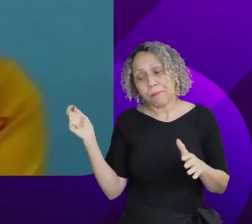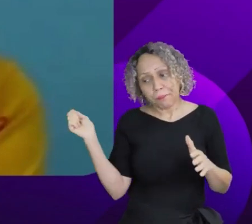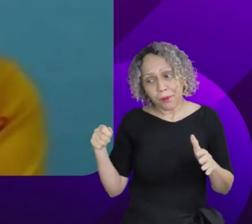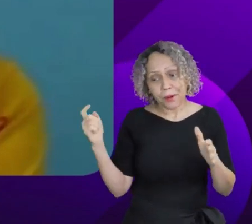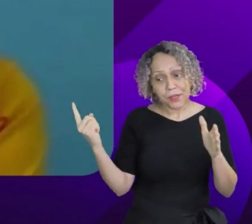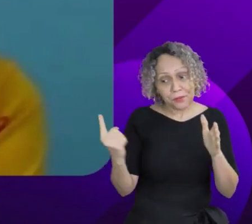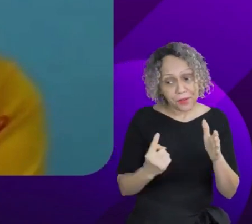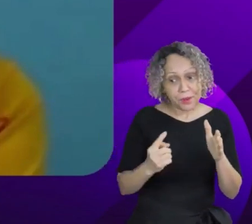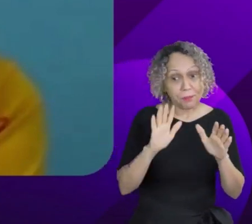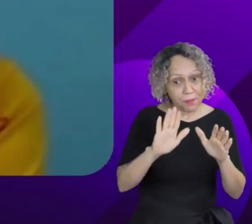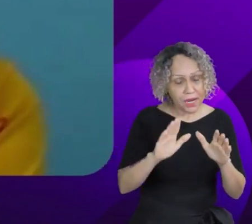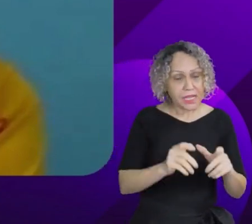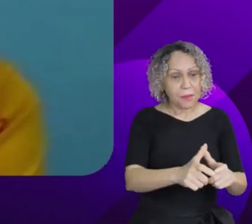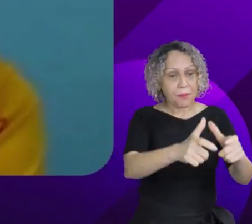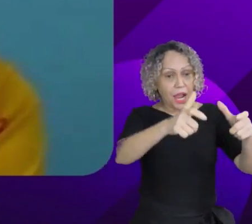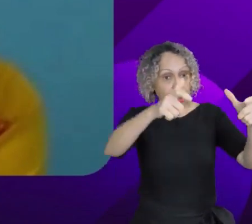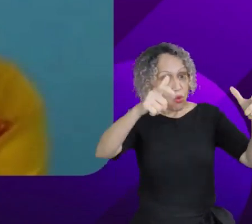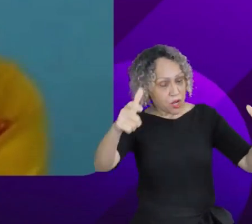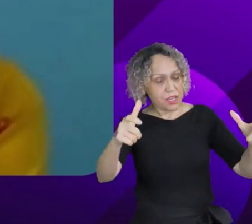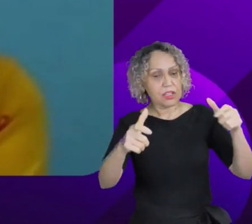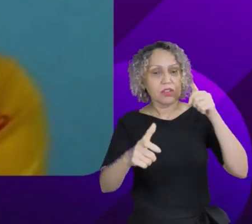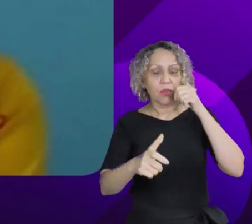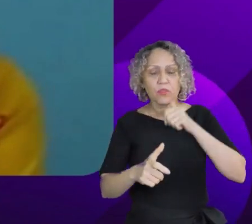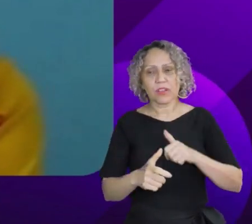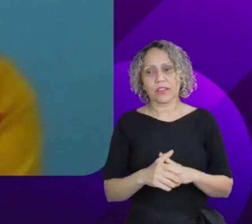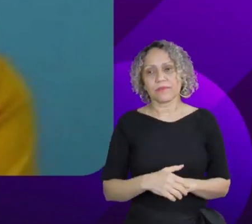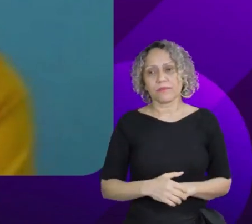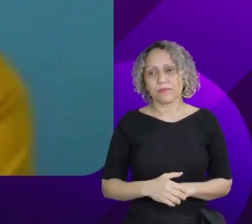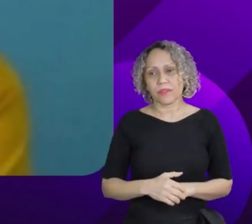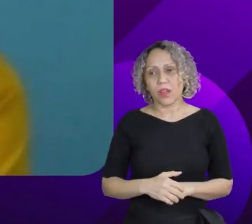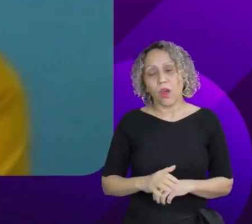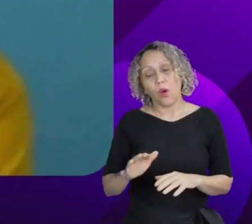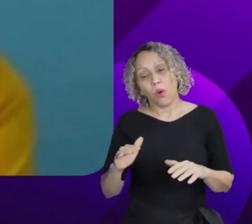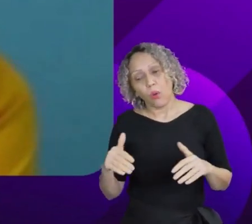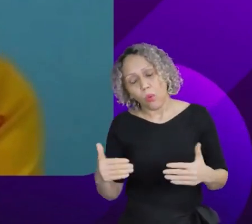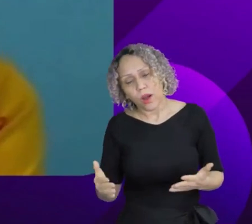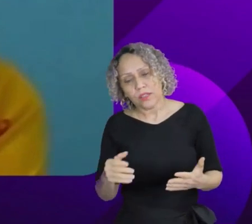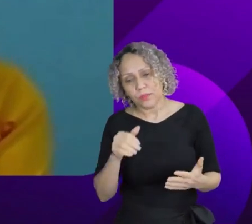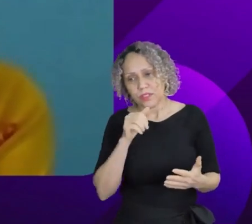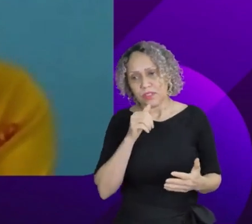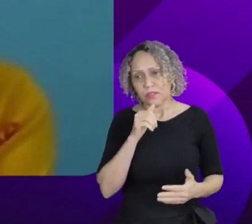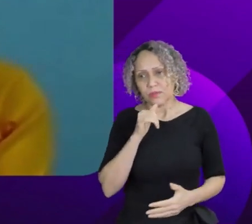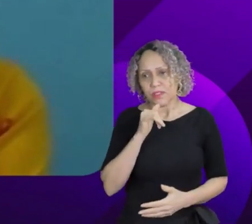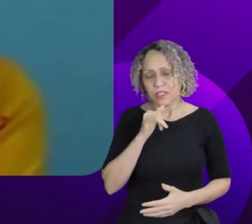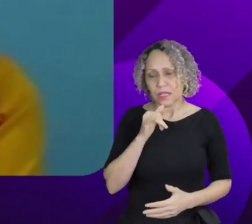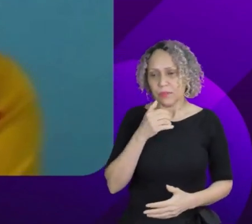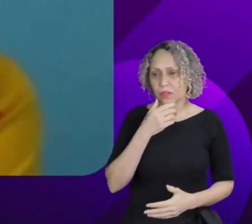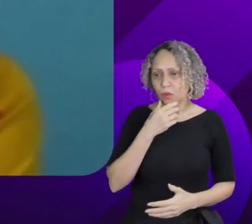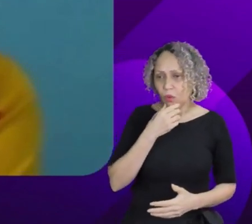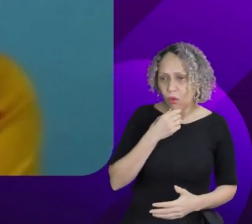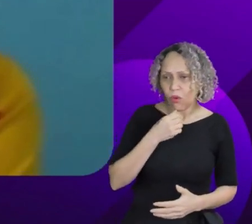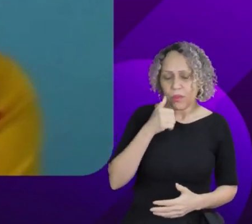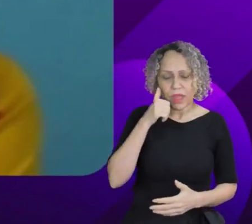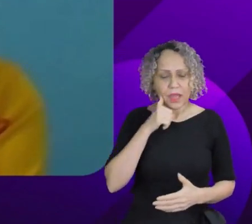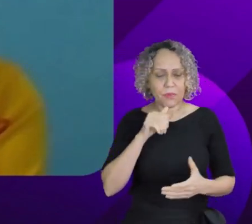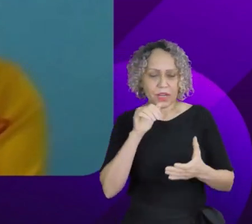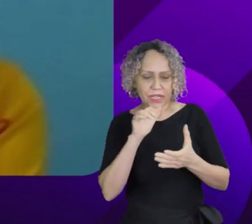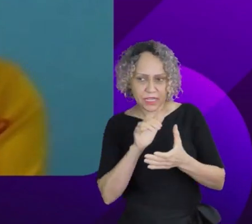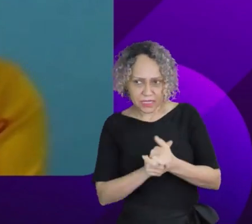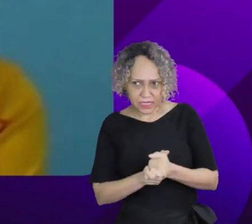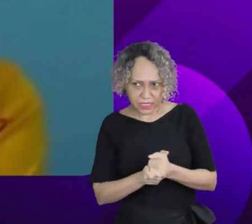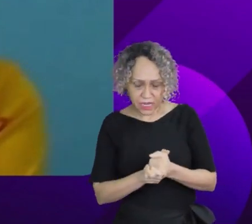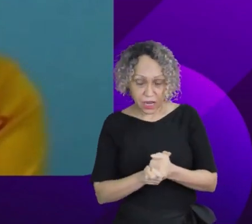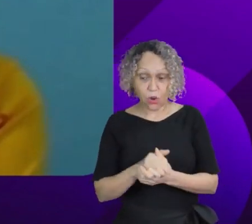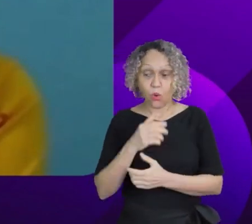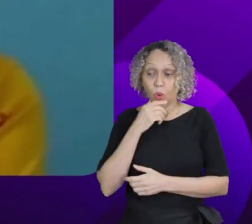as mulheres, que é a primeira, né? Quando é o casal, geralmente o marido trabalha, põe o dinheiro na mão da mulher e fala para ela, você administra da melhor